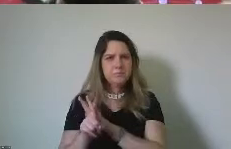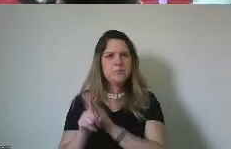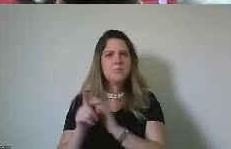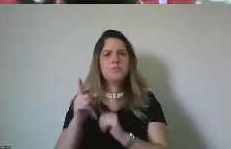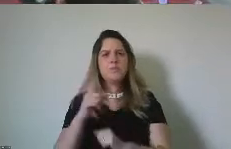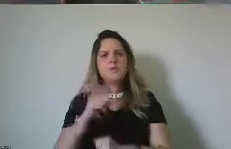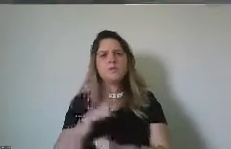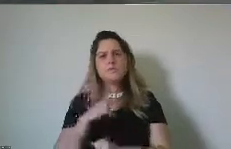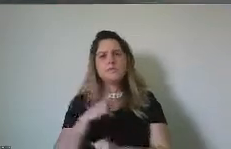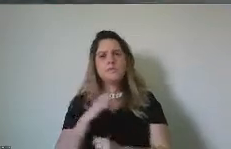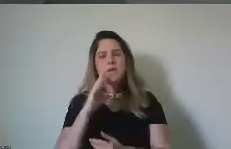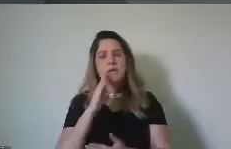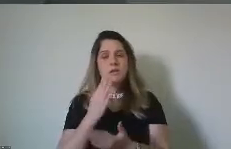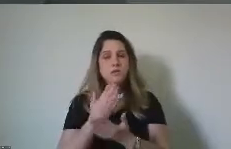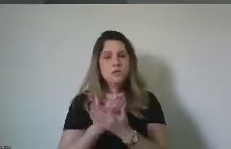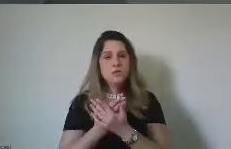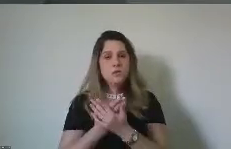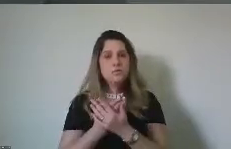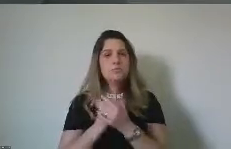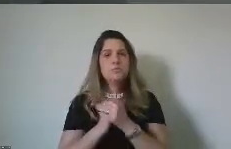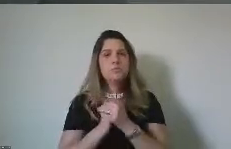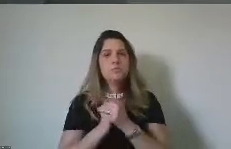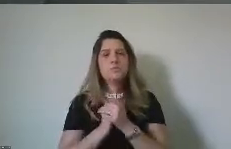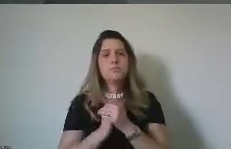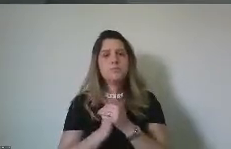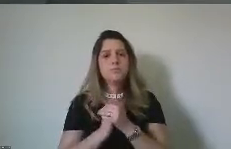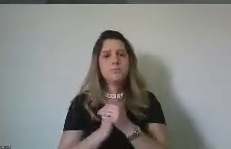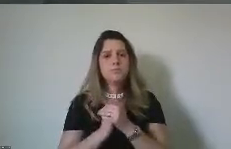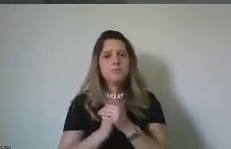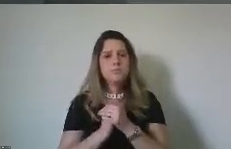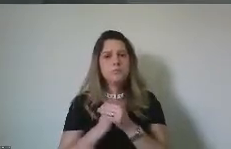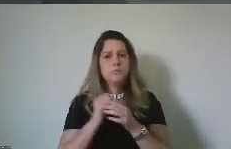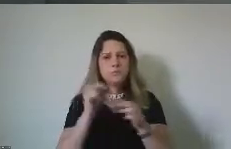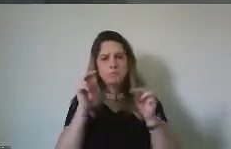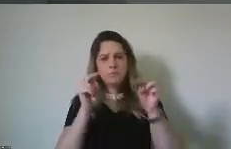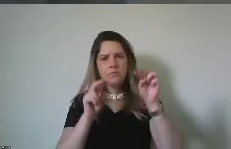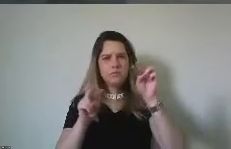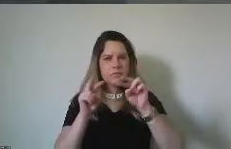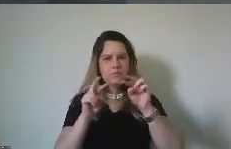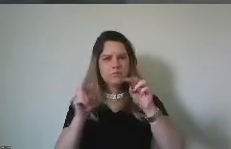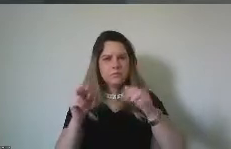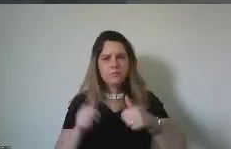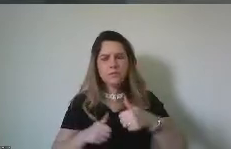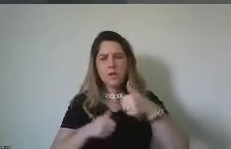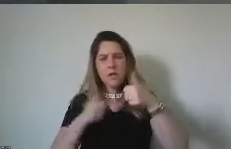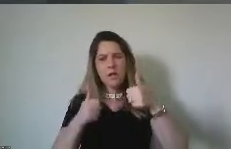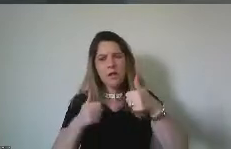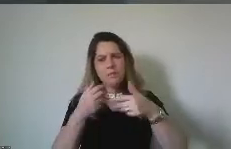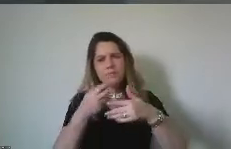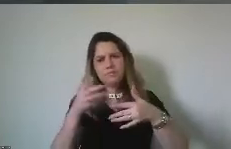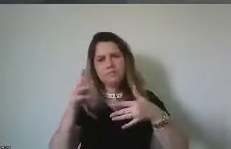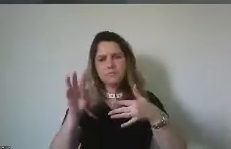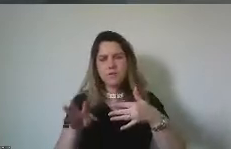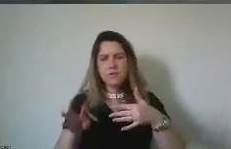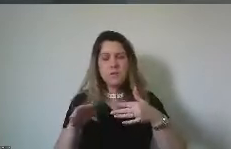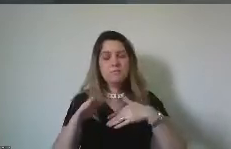aquilo o Vitor perguntou sobre alavancagem como vai ficar com esse pipeline de investimentos que temos e